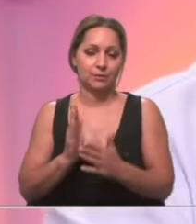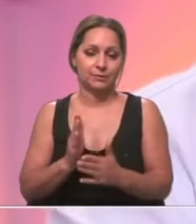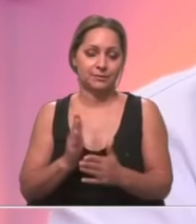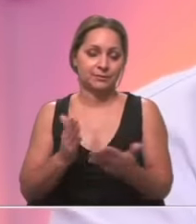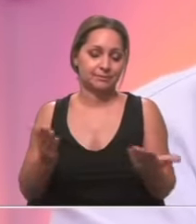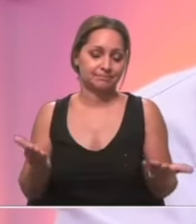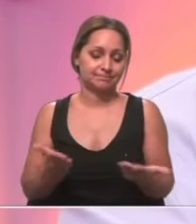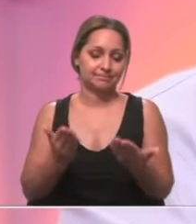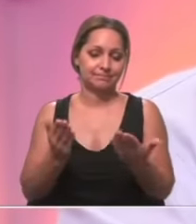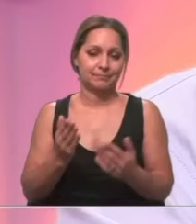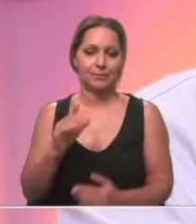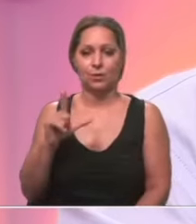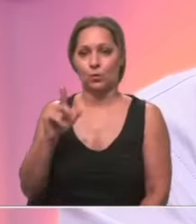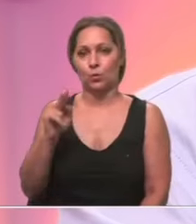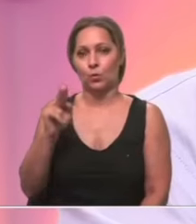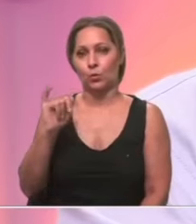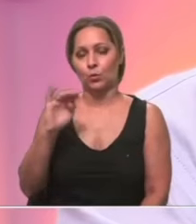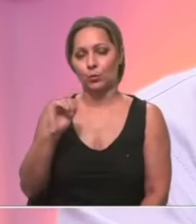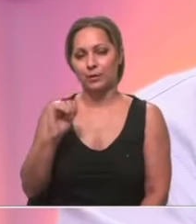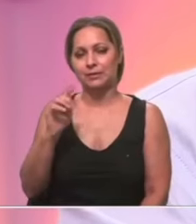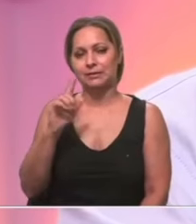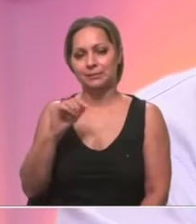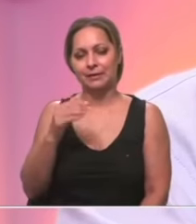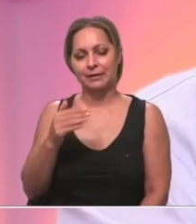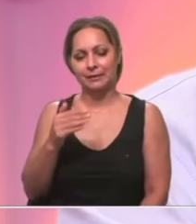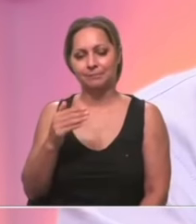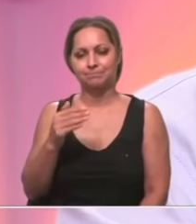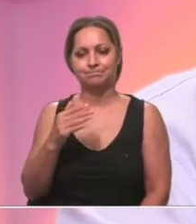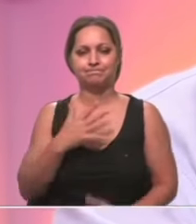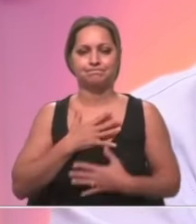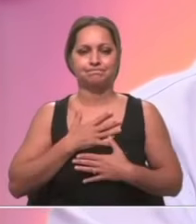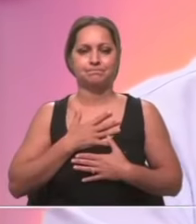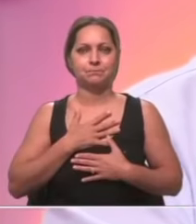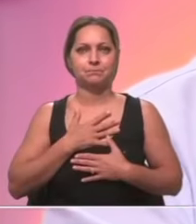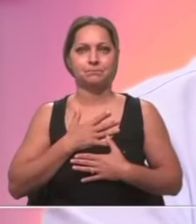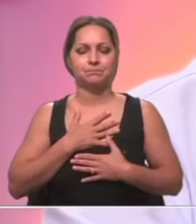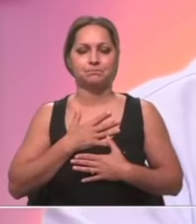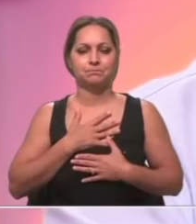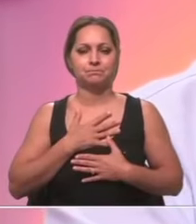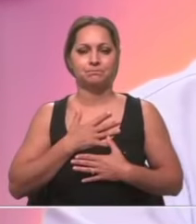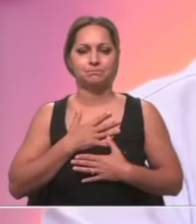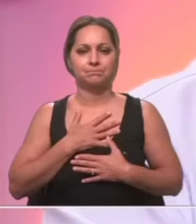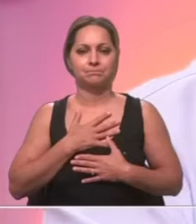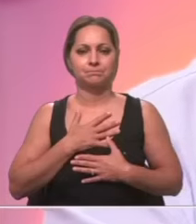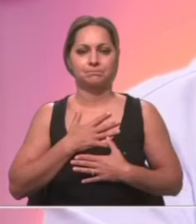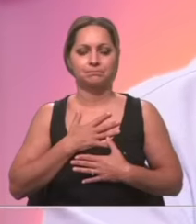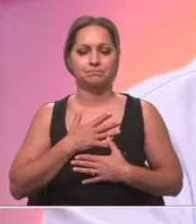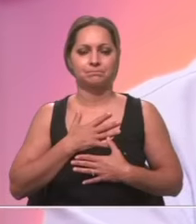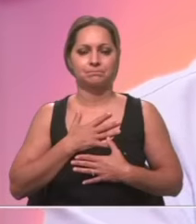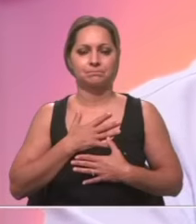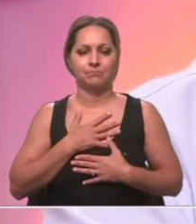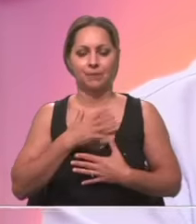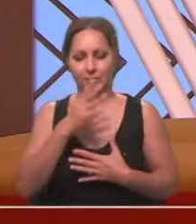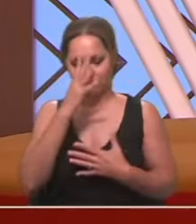on. O Luís Aleluia também deve ser um processo que também muito sim. Absolutamente...